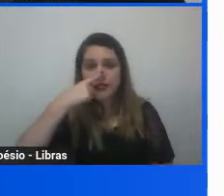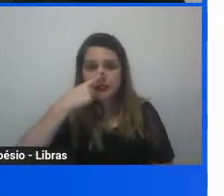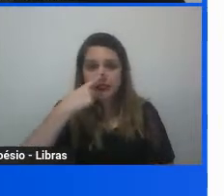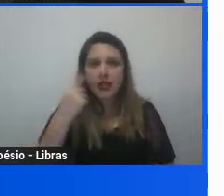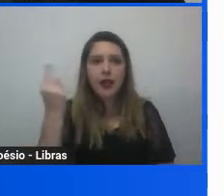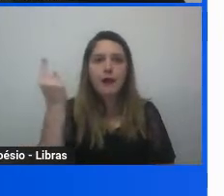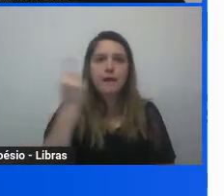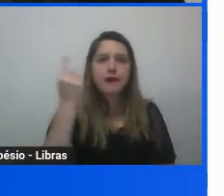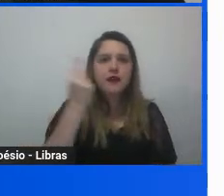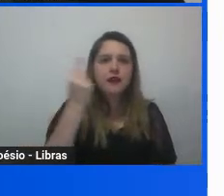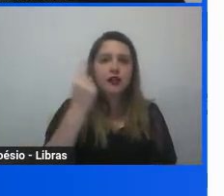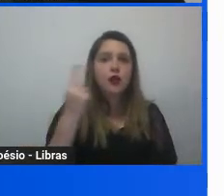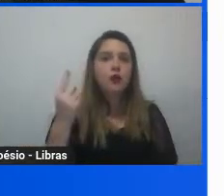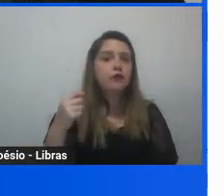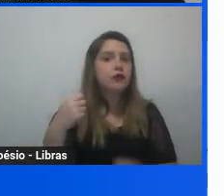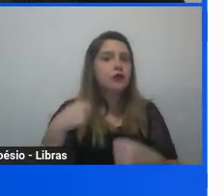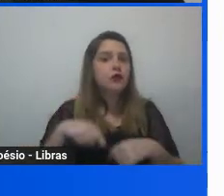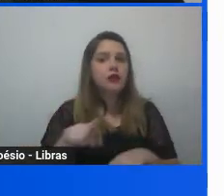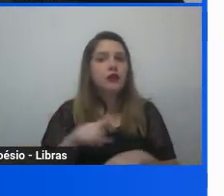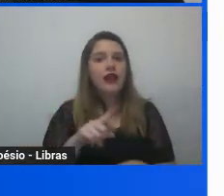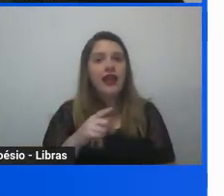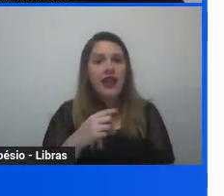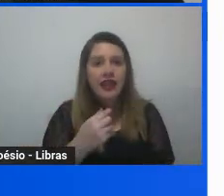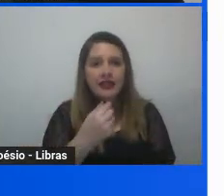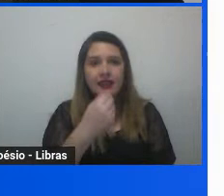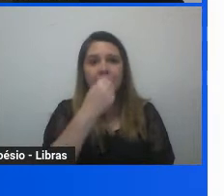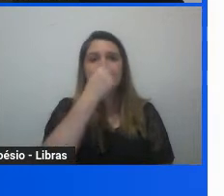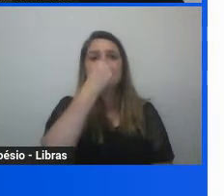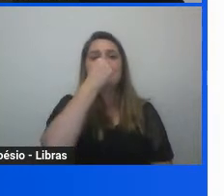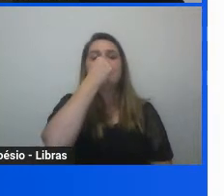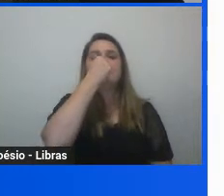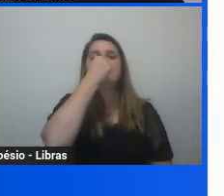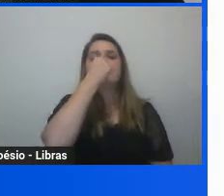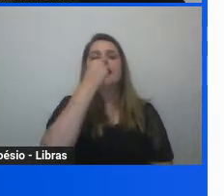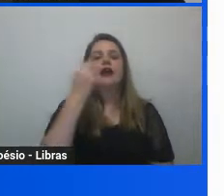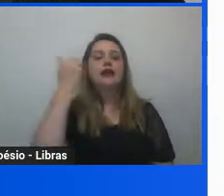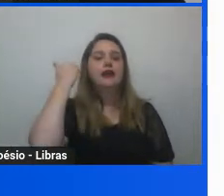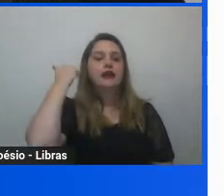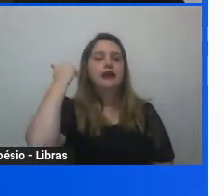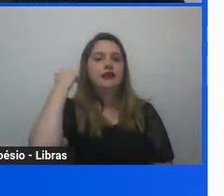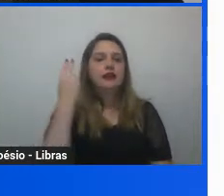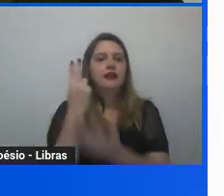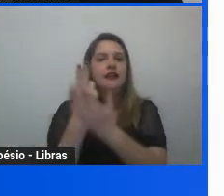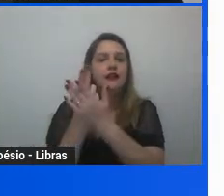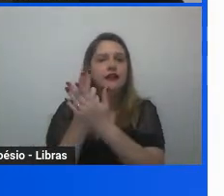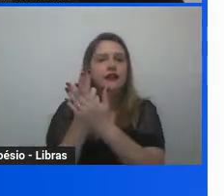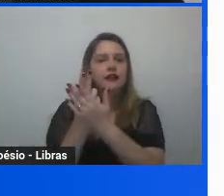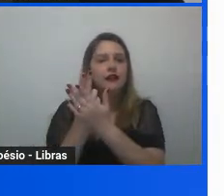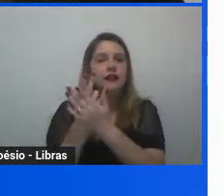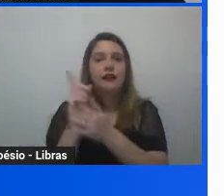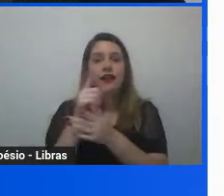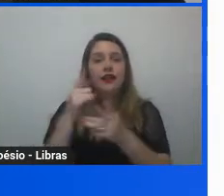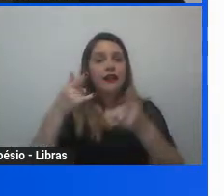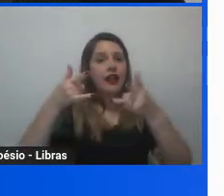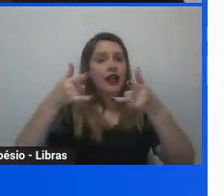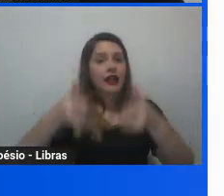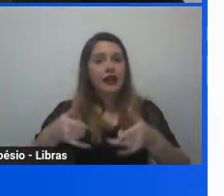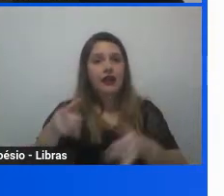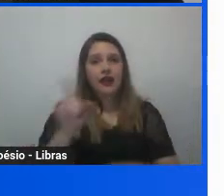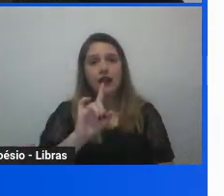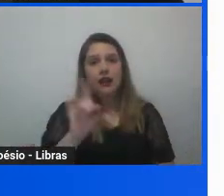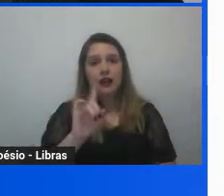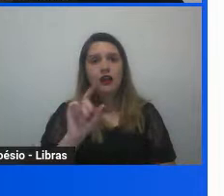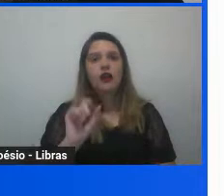coisa que eu não devo fazer é deitar a cabeça para trás e nem deitar na cama, porque vai